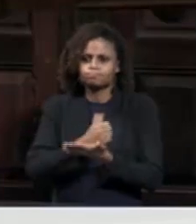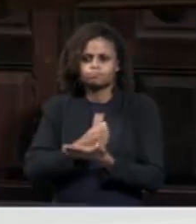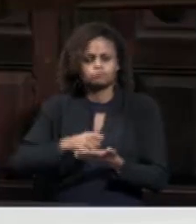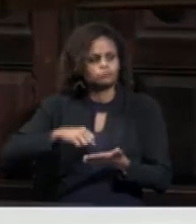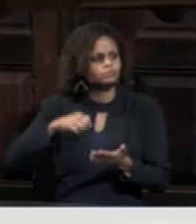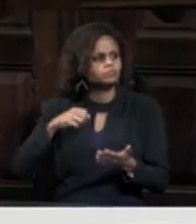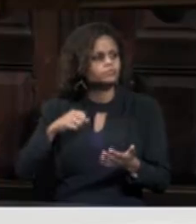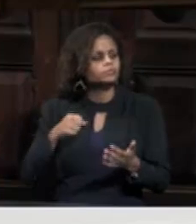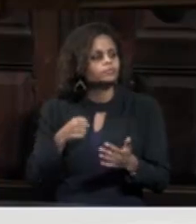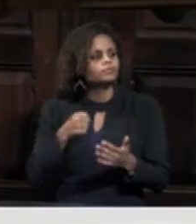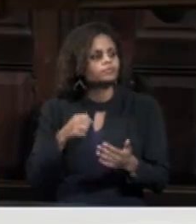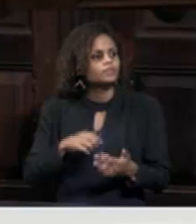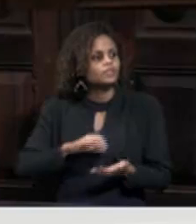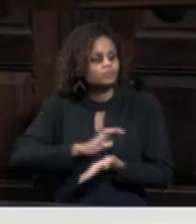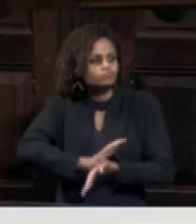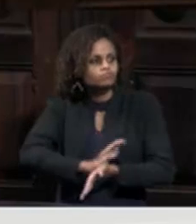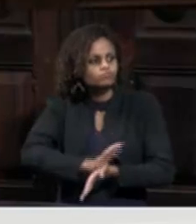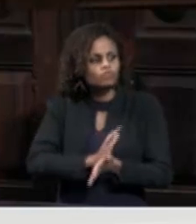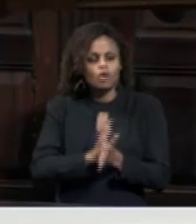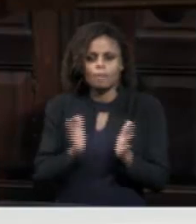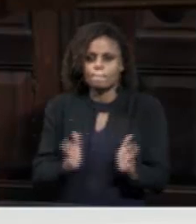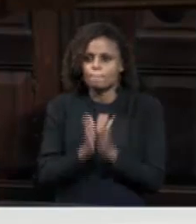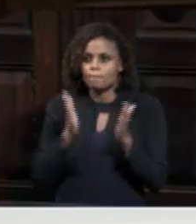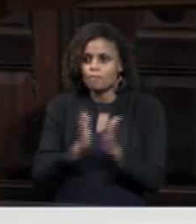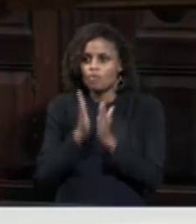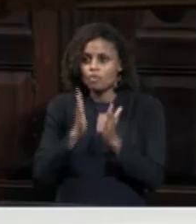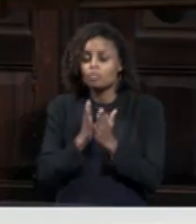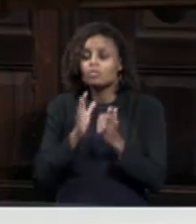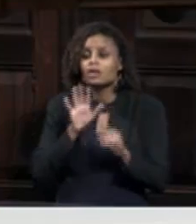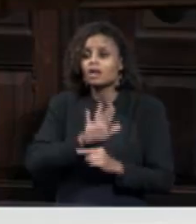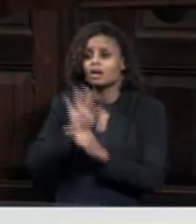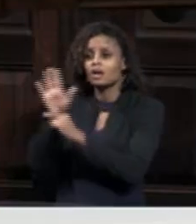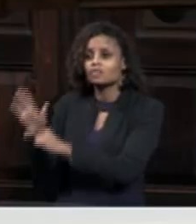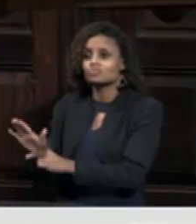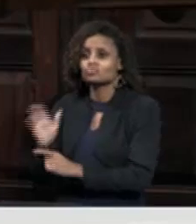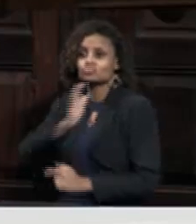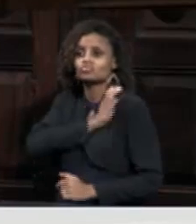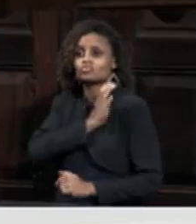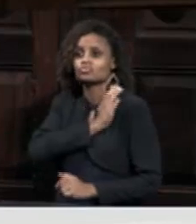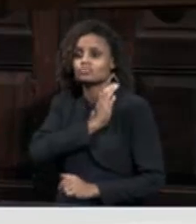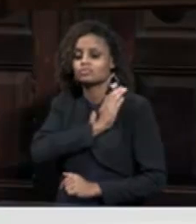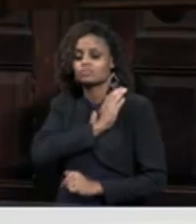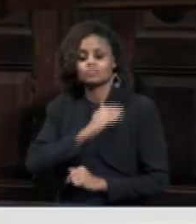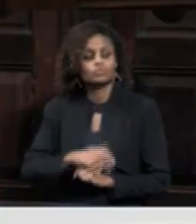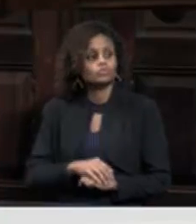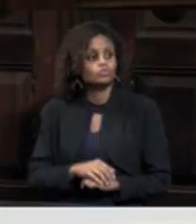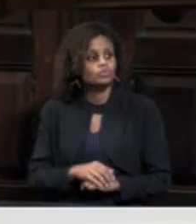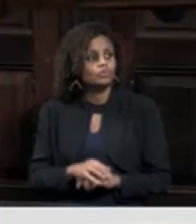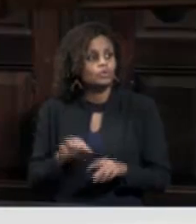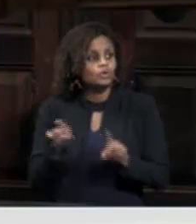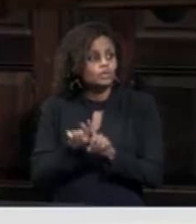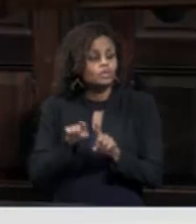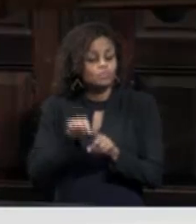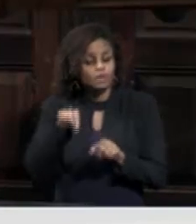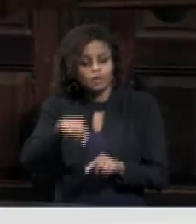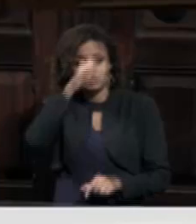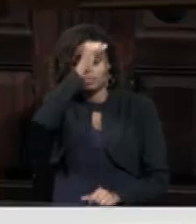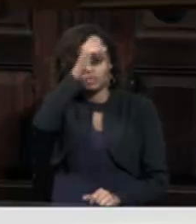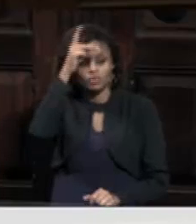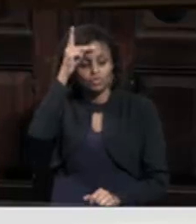e beneficiando os mais ricos, vem agora a mesma